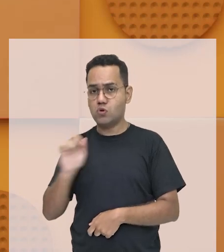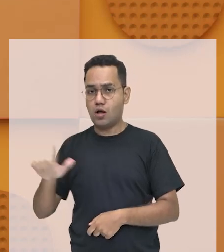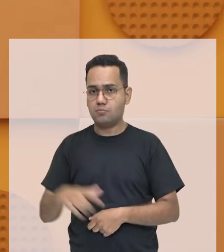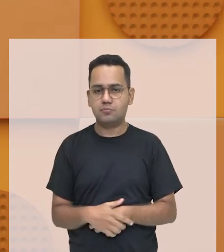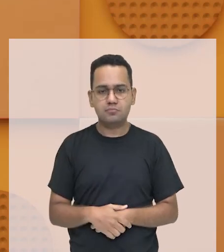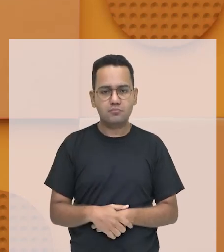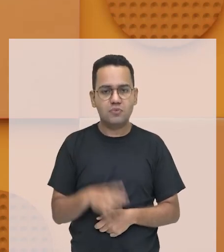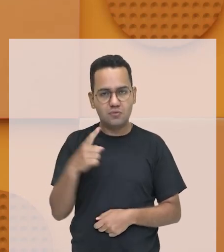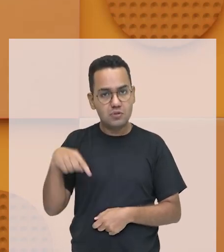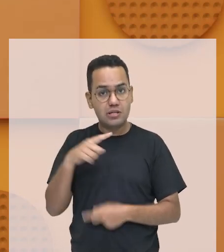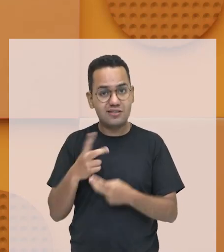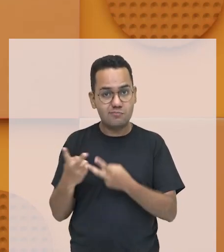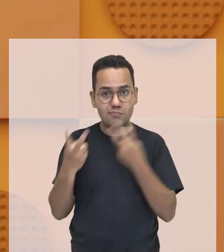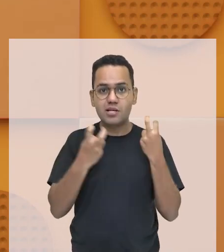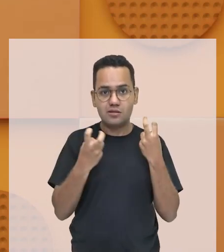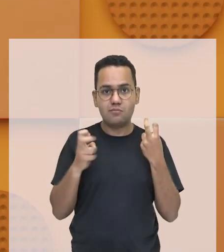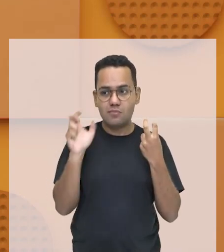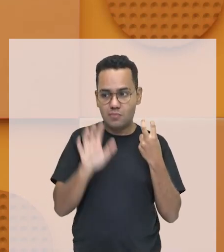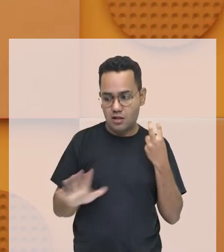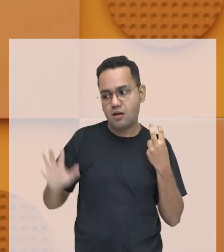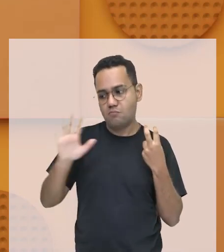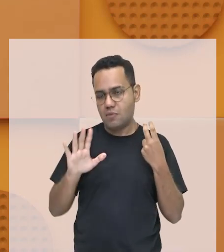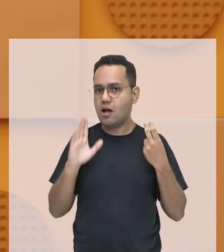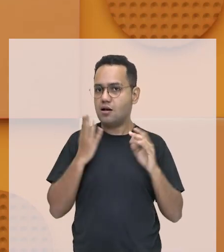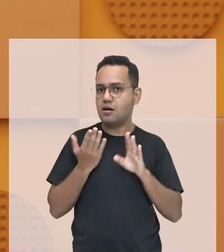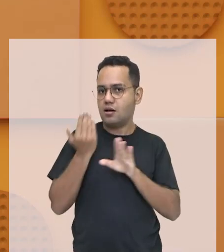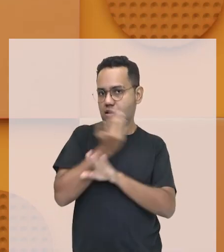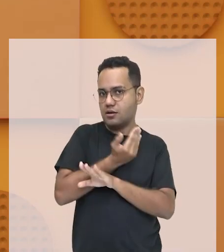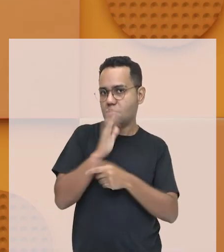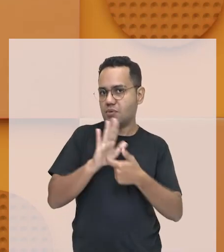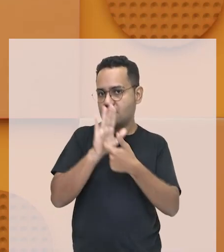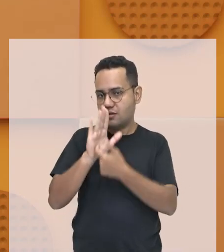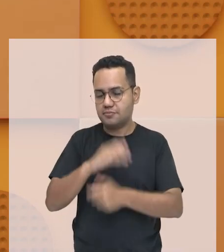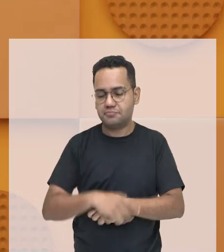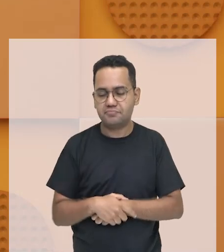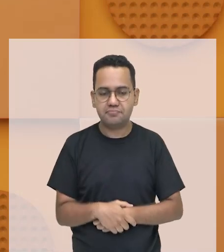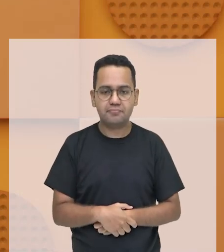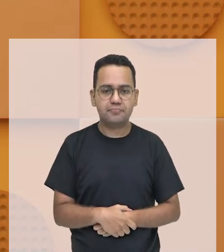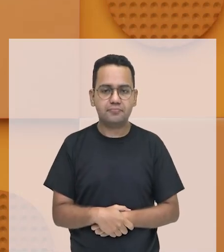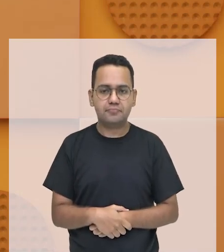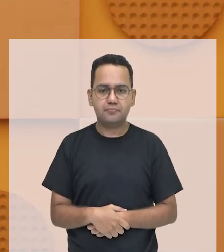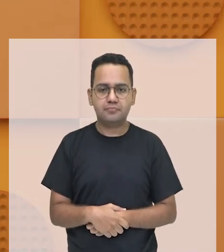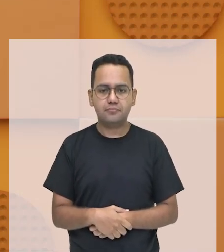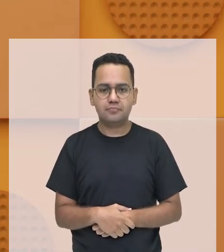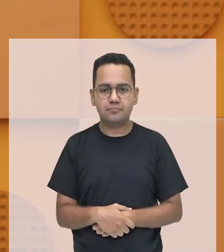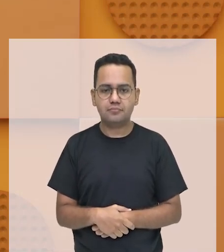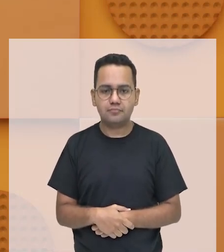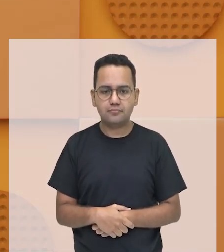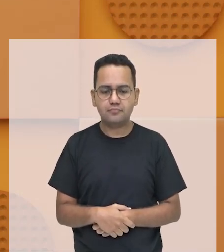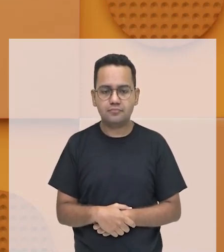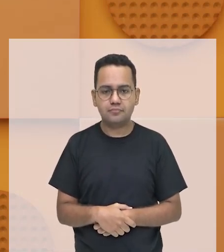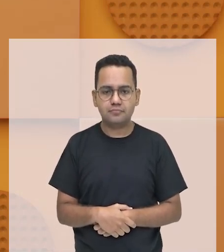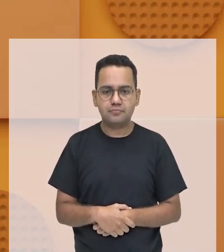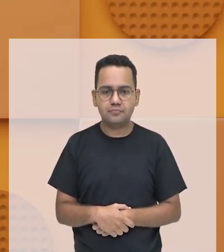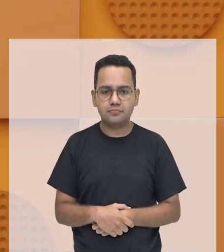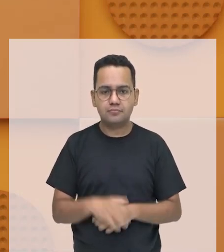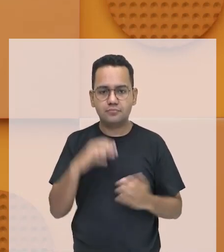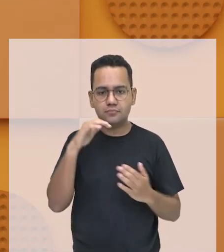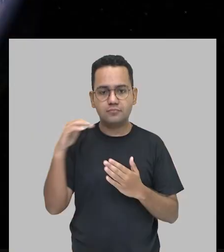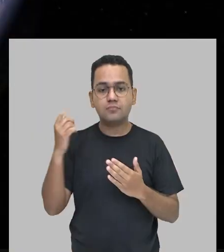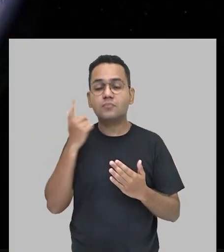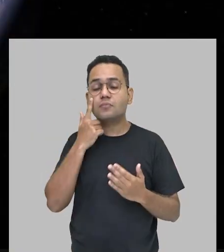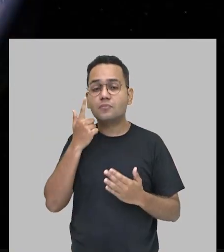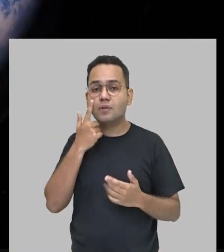no mapa que mostramos ainda há pouco, certo? Vamos dar uma olhadinha na região do